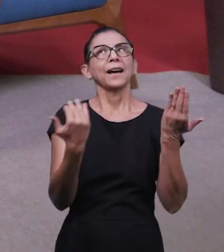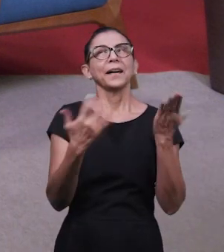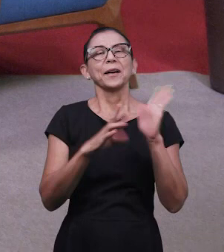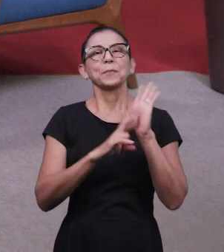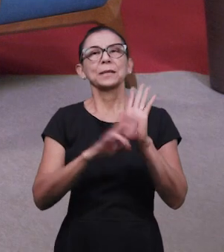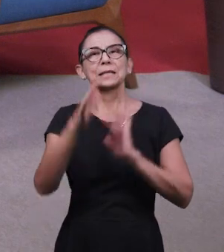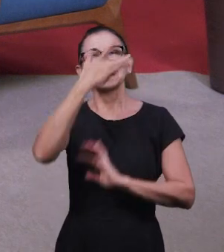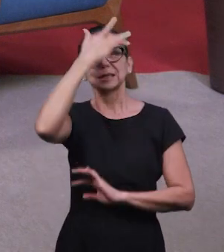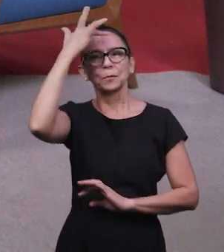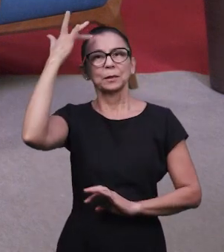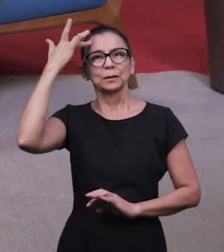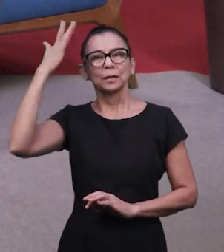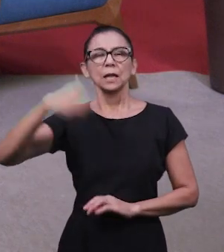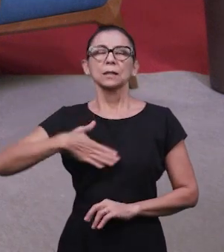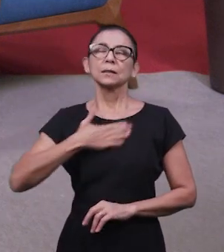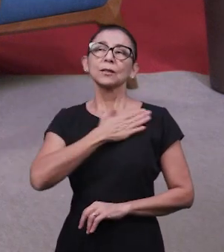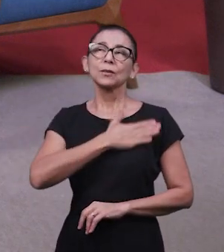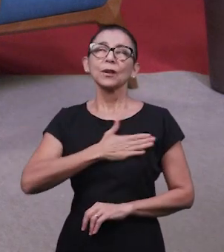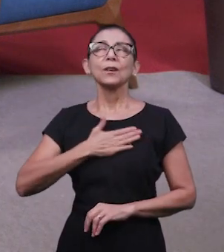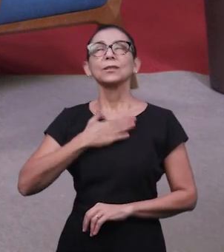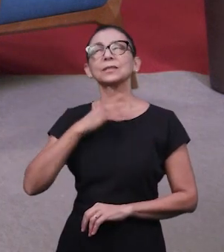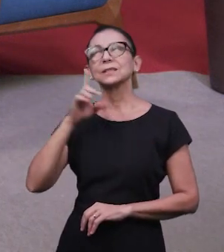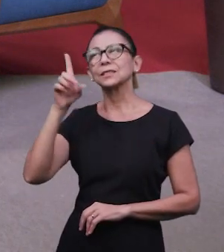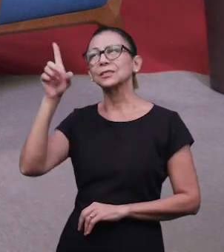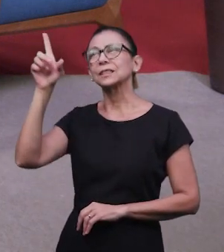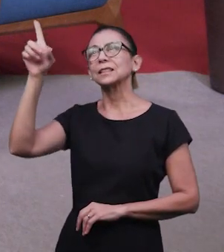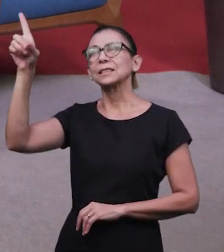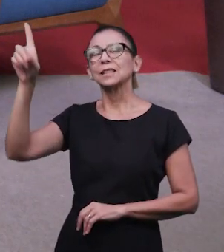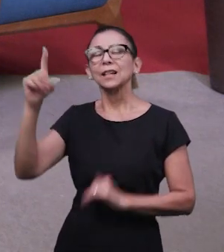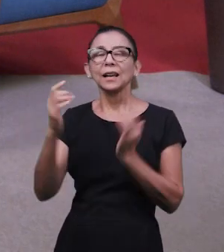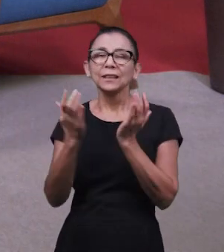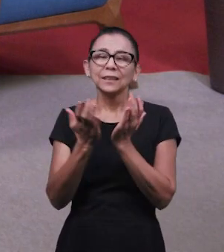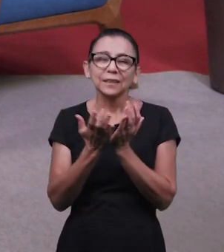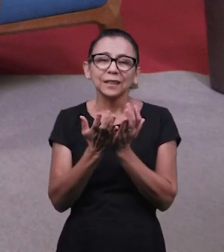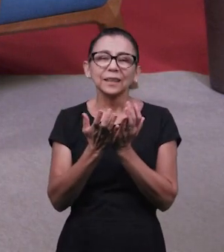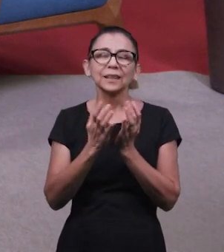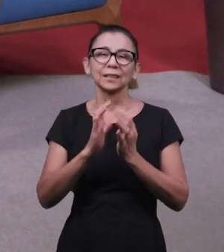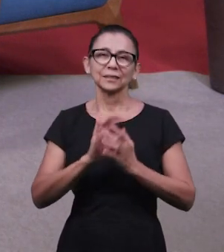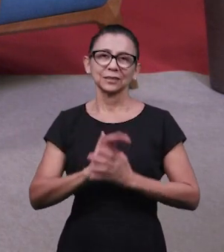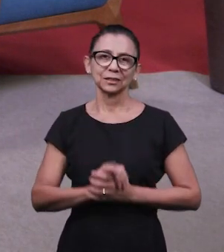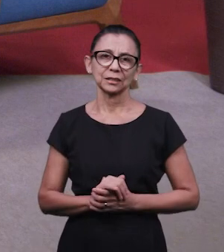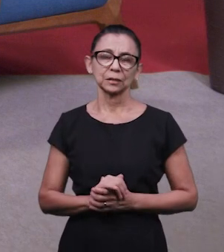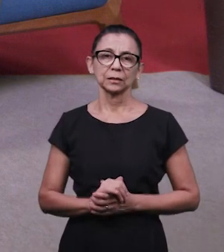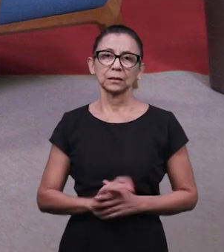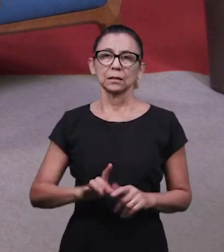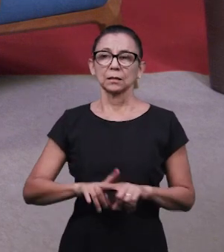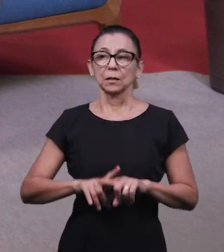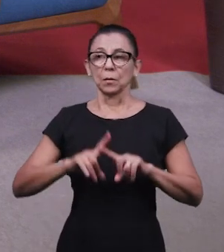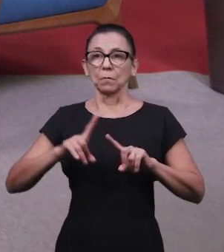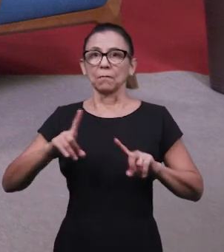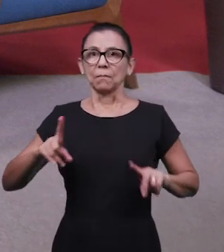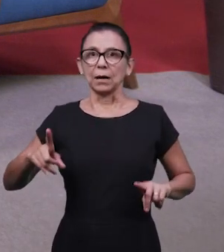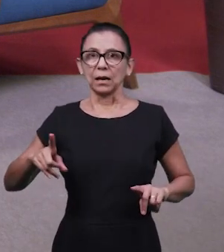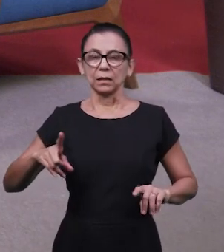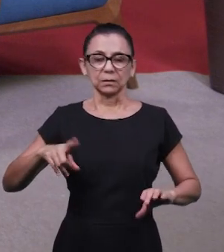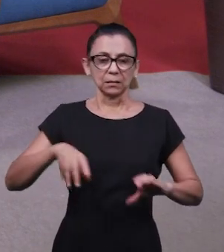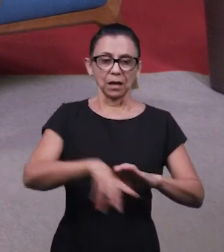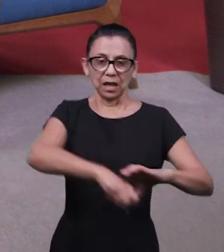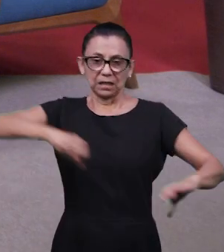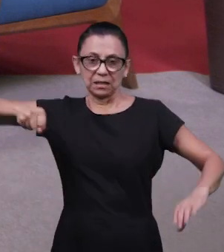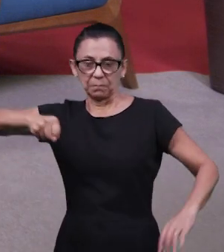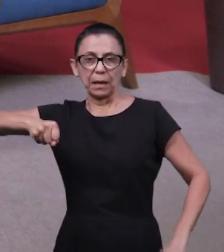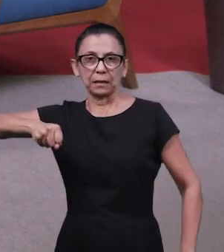espada na mão, era uma coisa. Talvez possamos comparar profeticamente com aquele que conhece a Bíblia, que tem